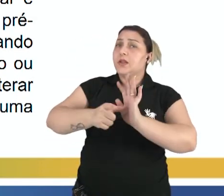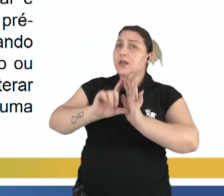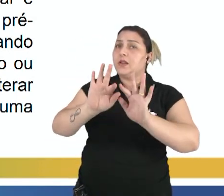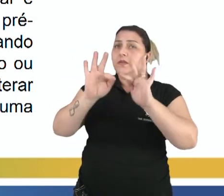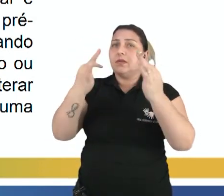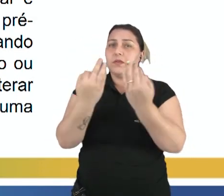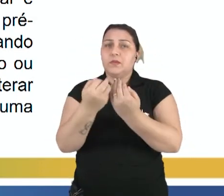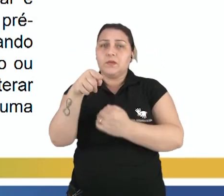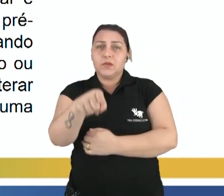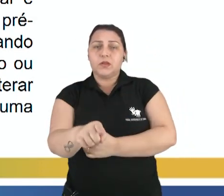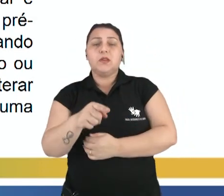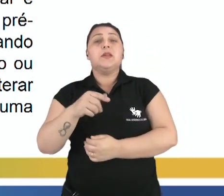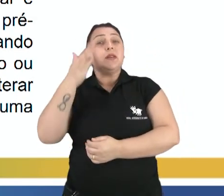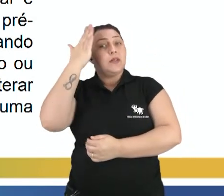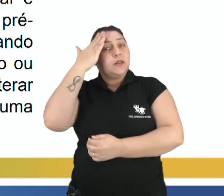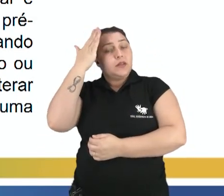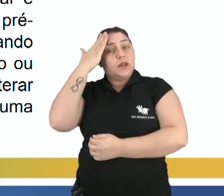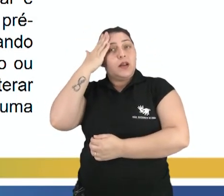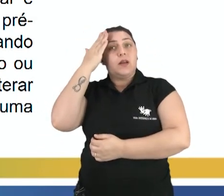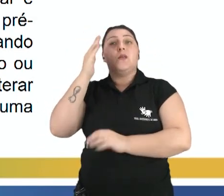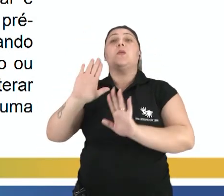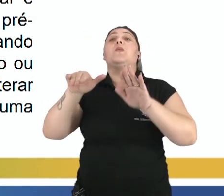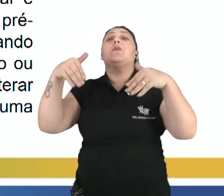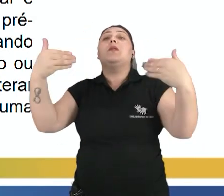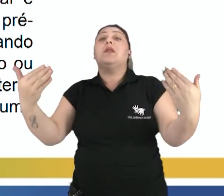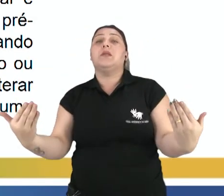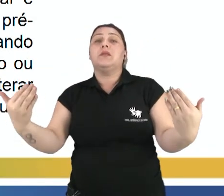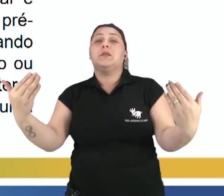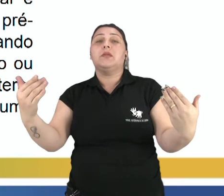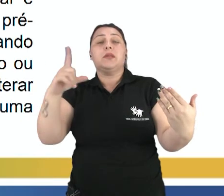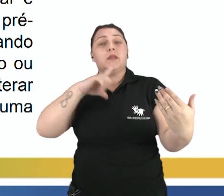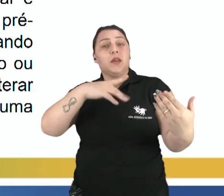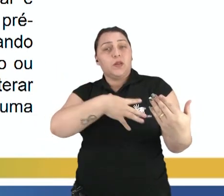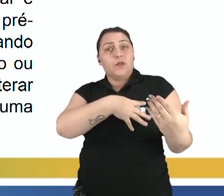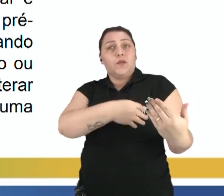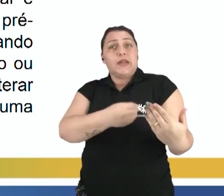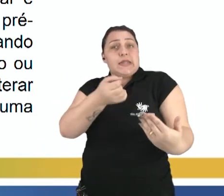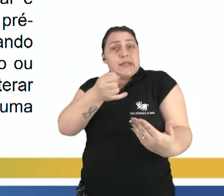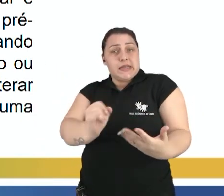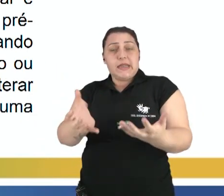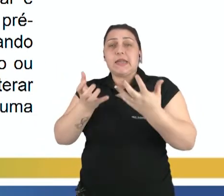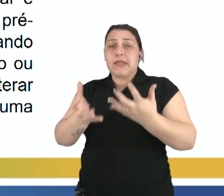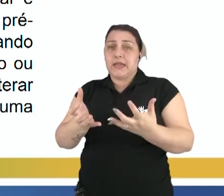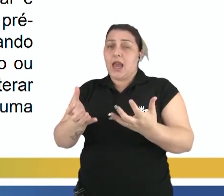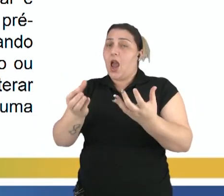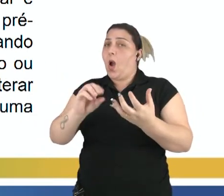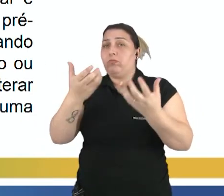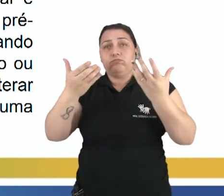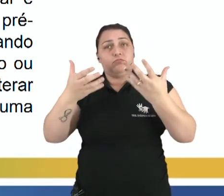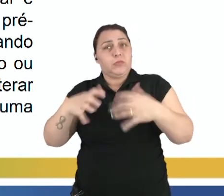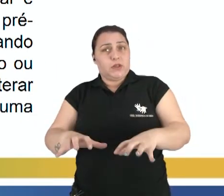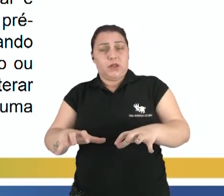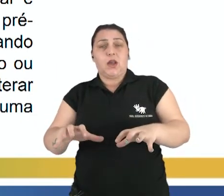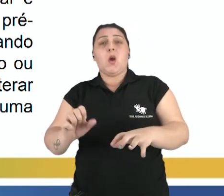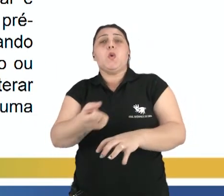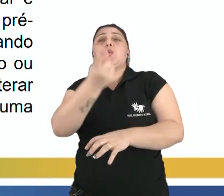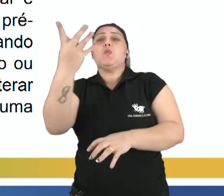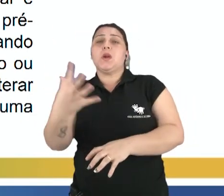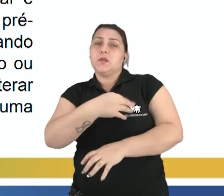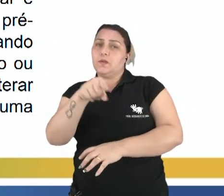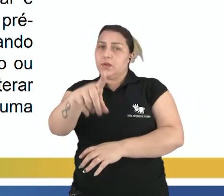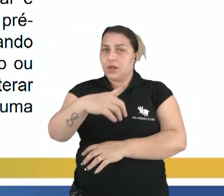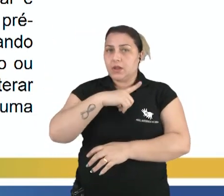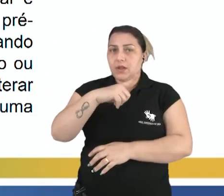familiar para que você saiba quando ter um filho, se quer ou não ter um filho e quantos filhos você vai